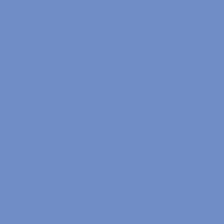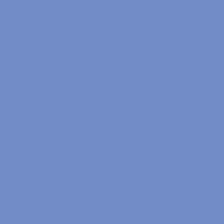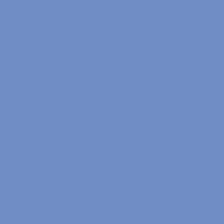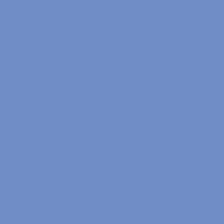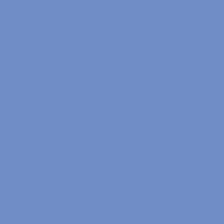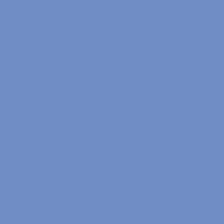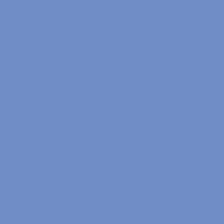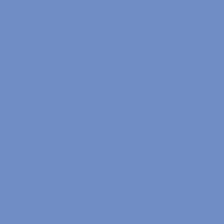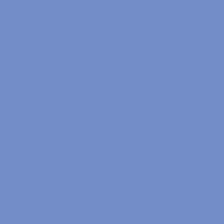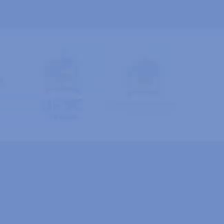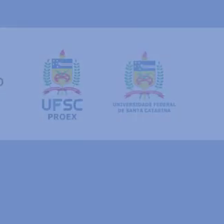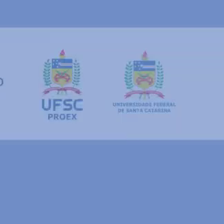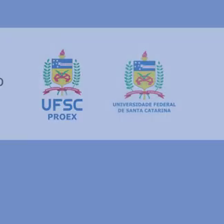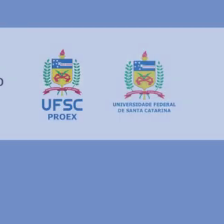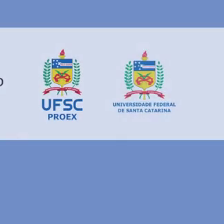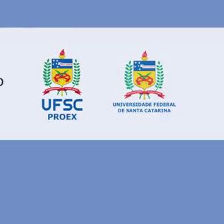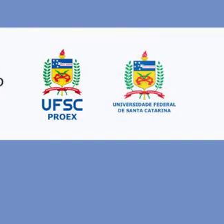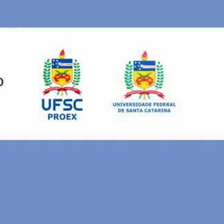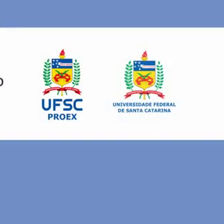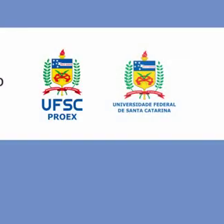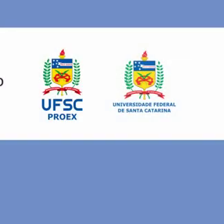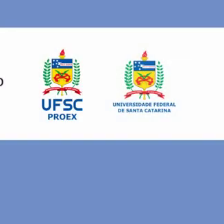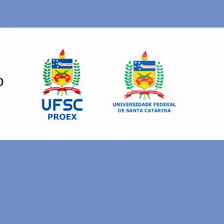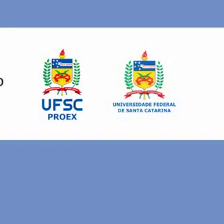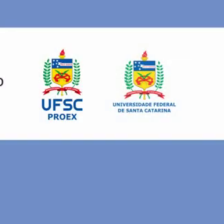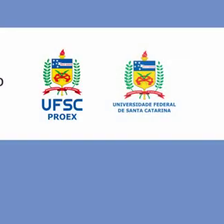e e aí